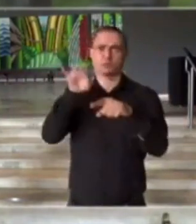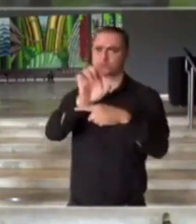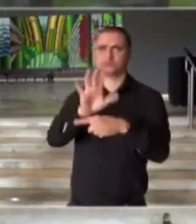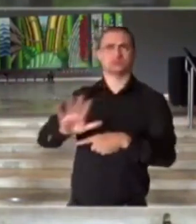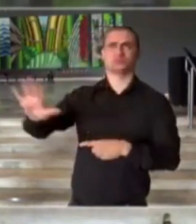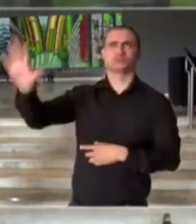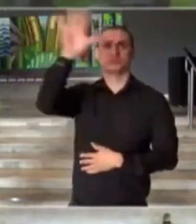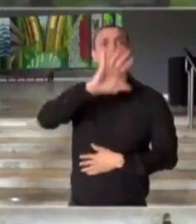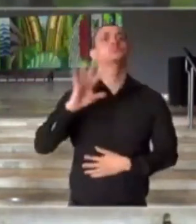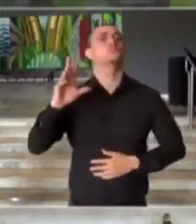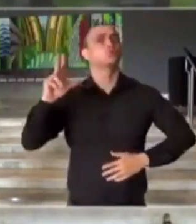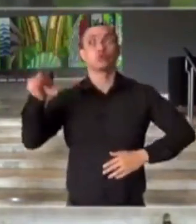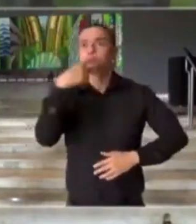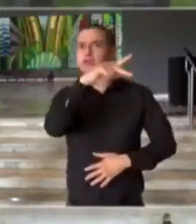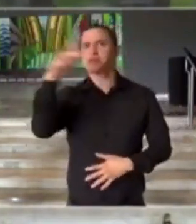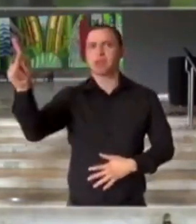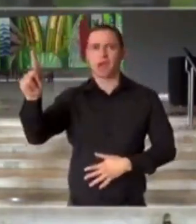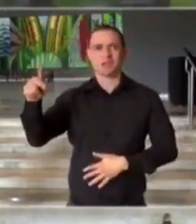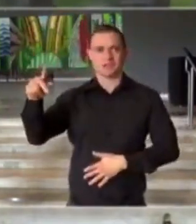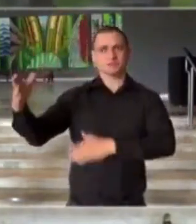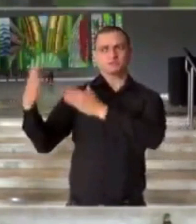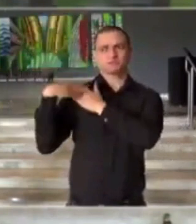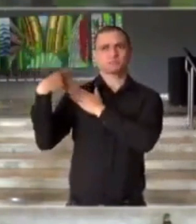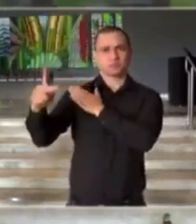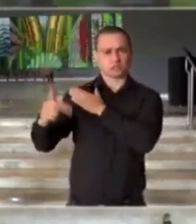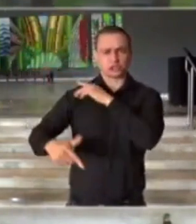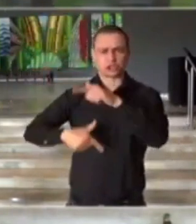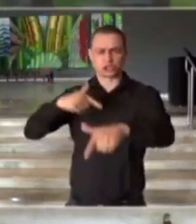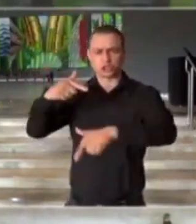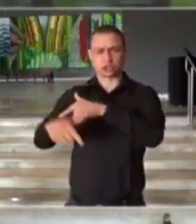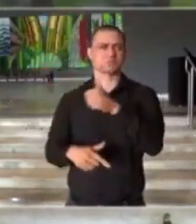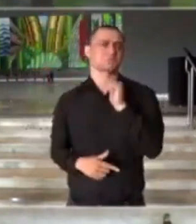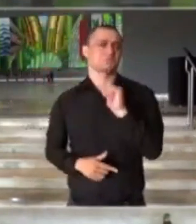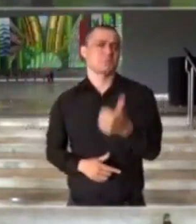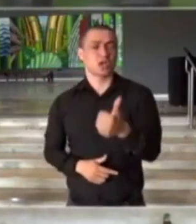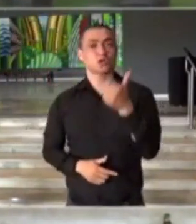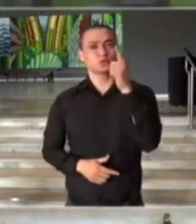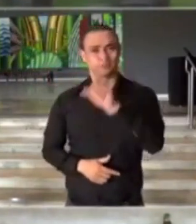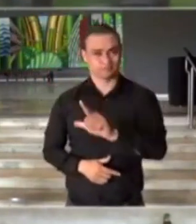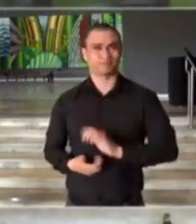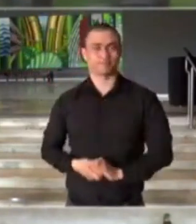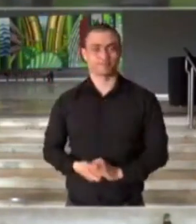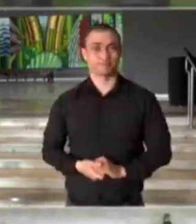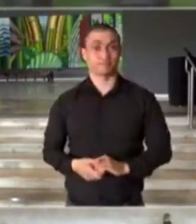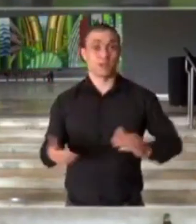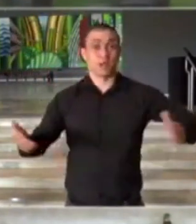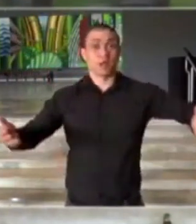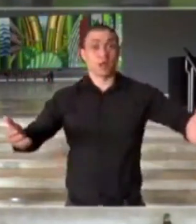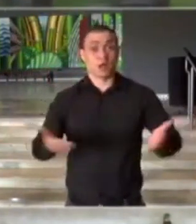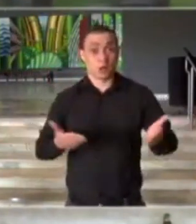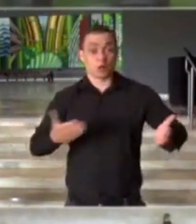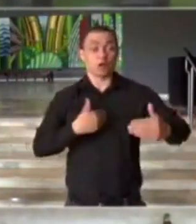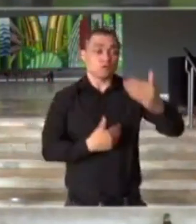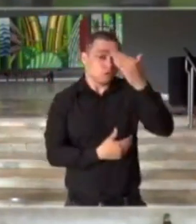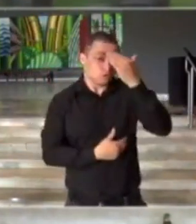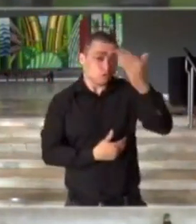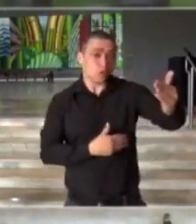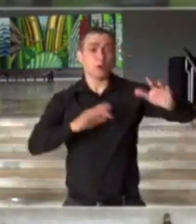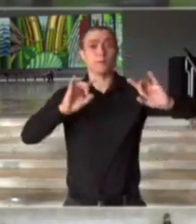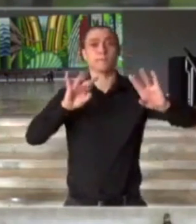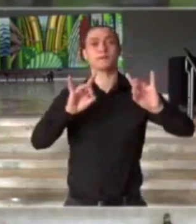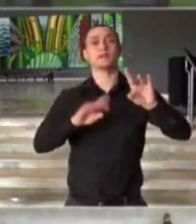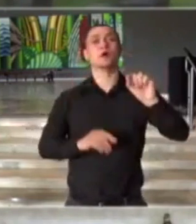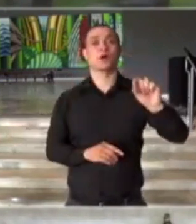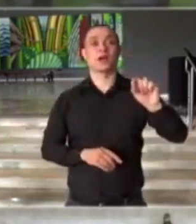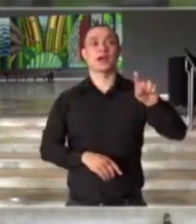no estado cumpriram bem a sua missão de salvarem vidas e quero portanto fazer um agradecimento especial